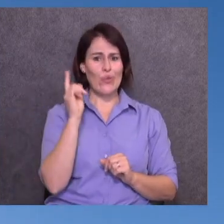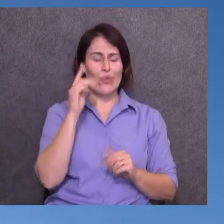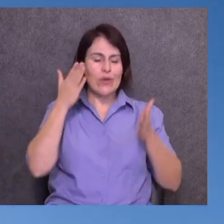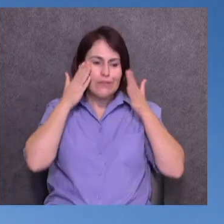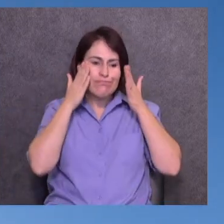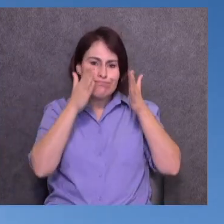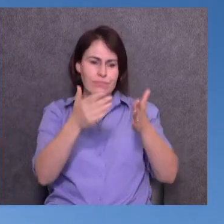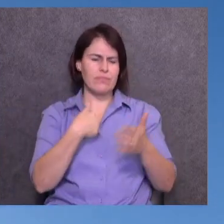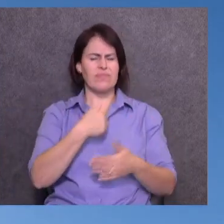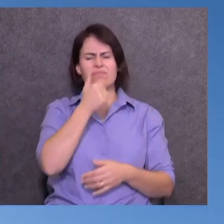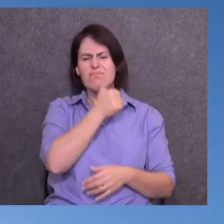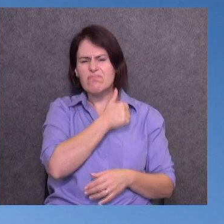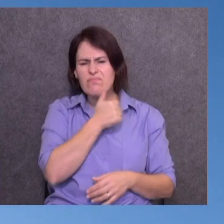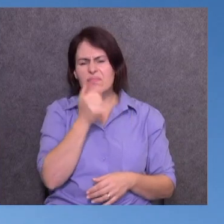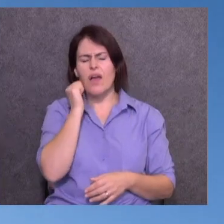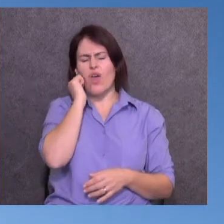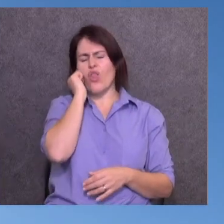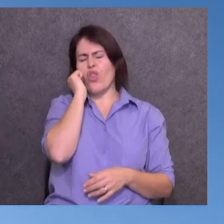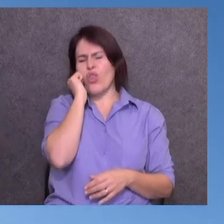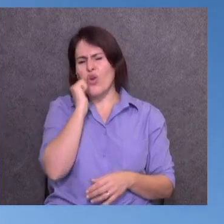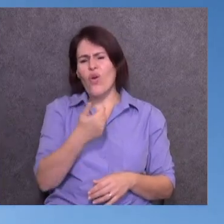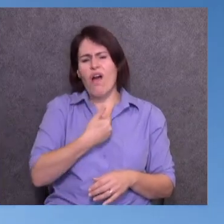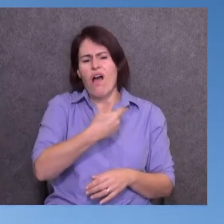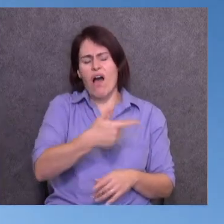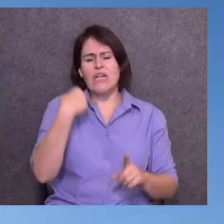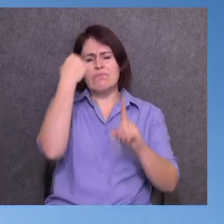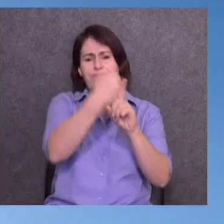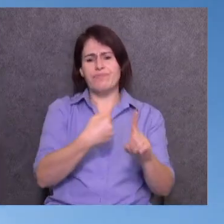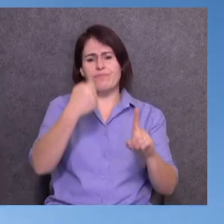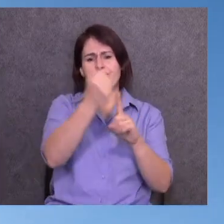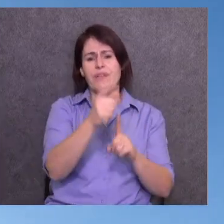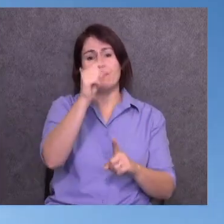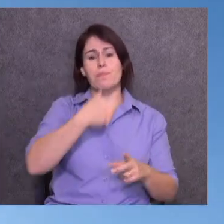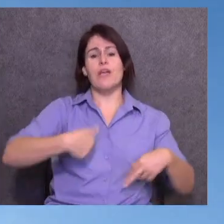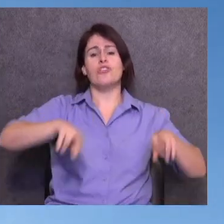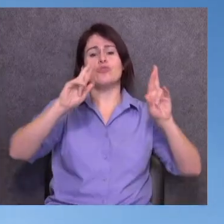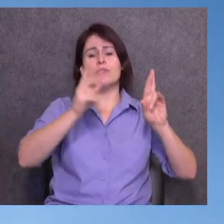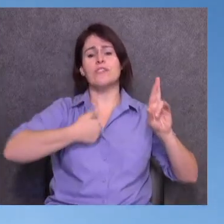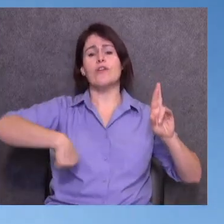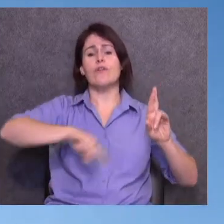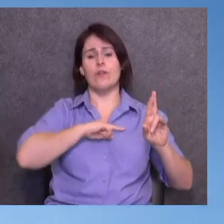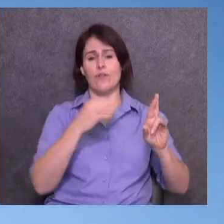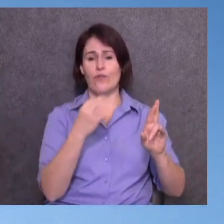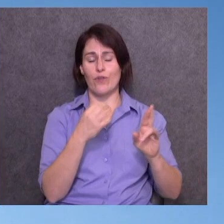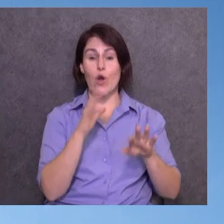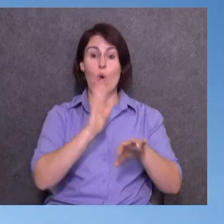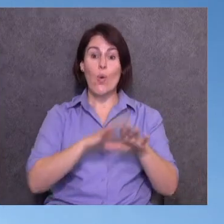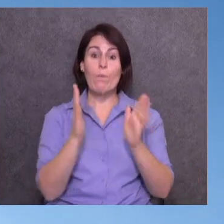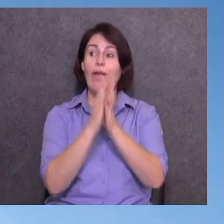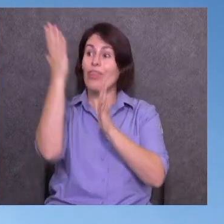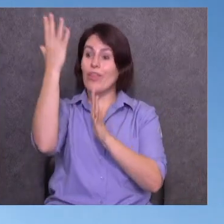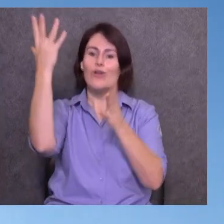nossas dores, das nossas lutas, das nossas esperanças. Ele é Deus conosco,